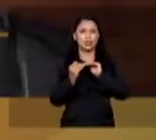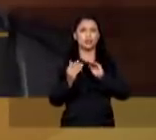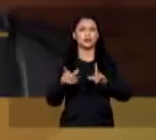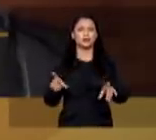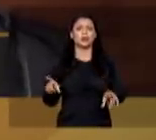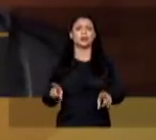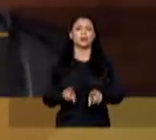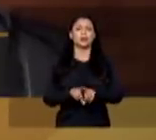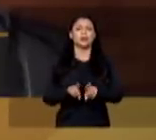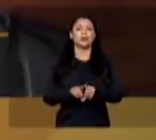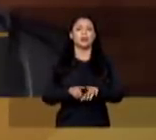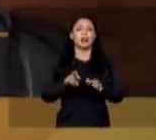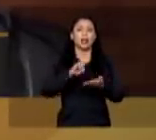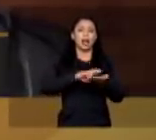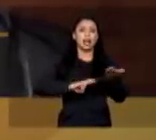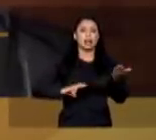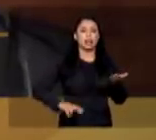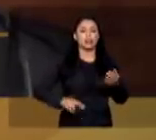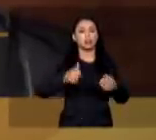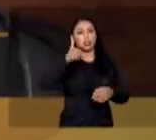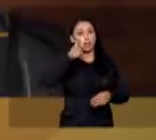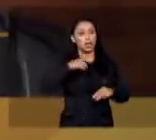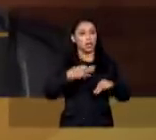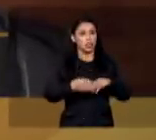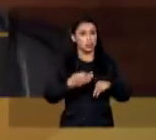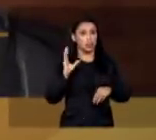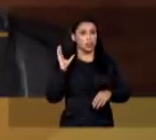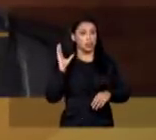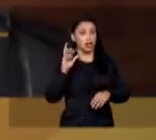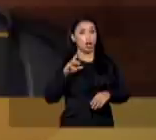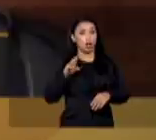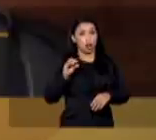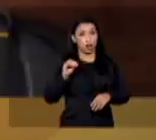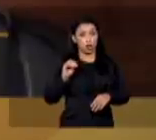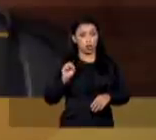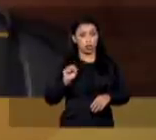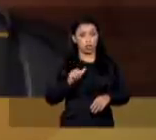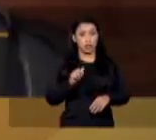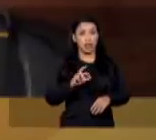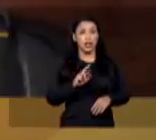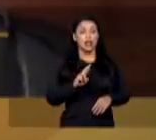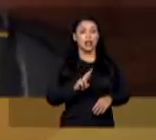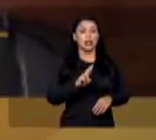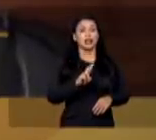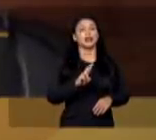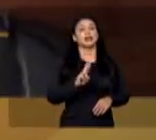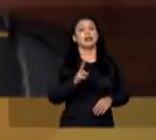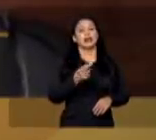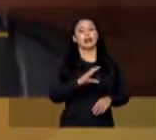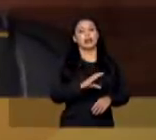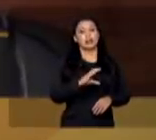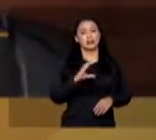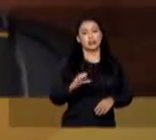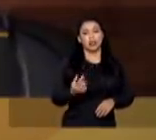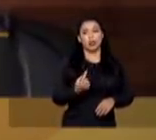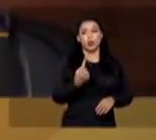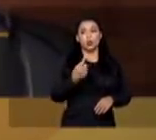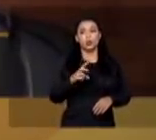também cito da relatoria da eminente ministra Rosa Weber no RHC Recurso em Habeas Corpus